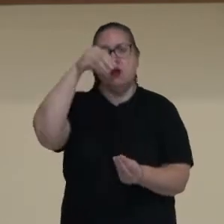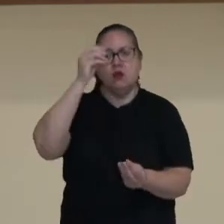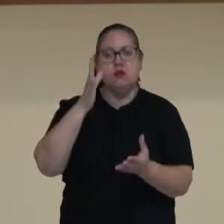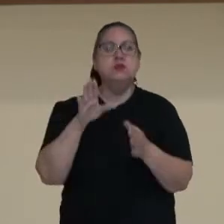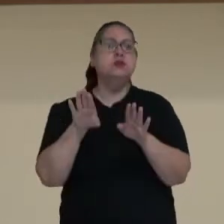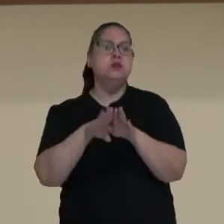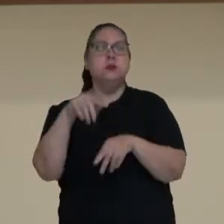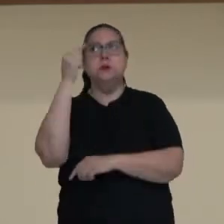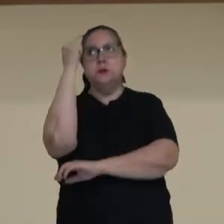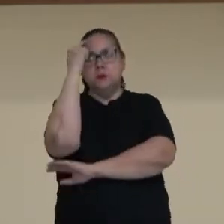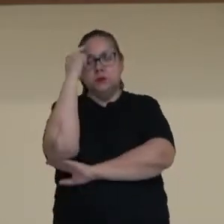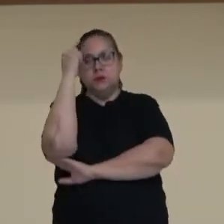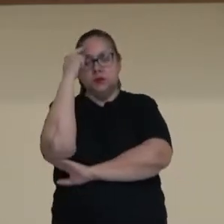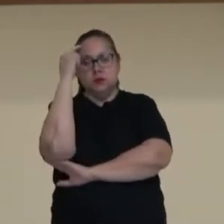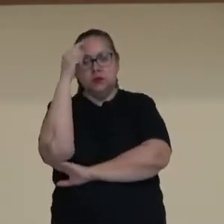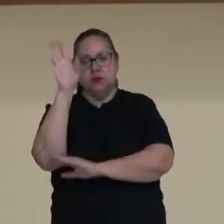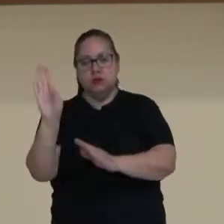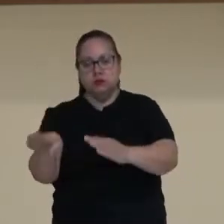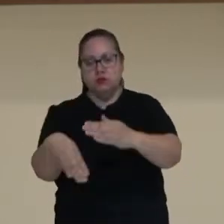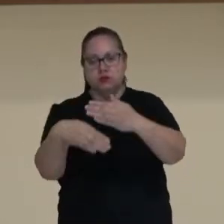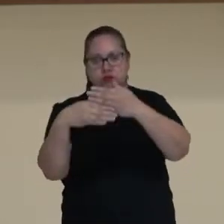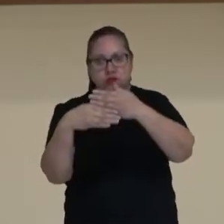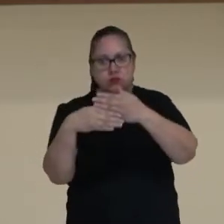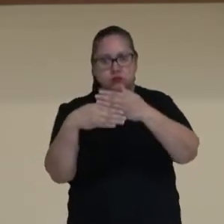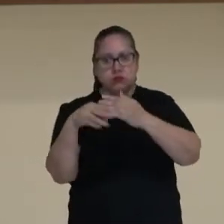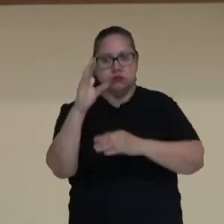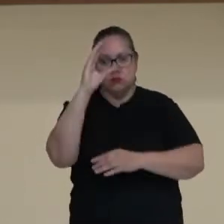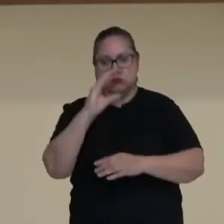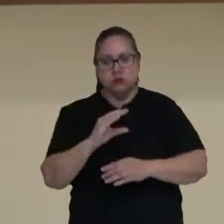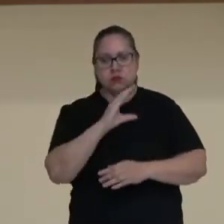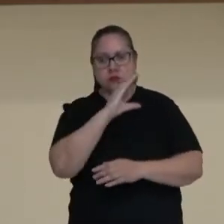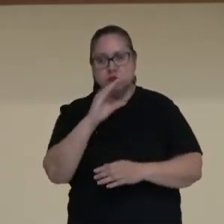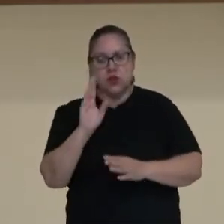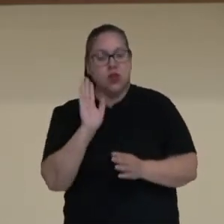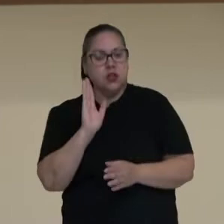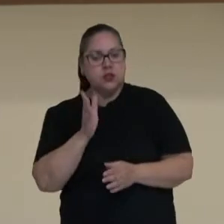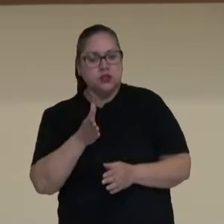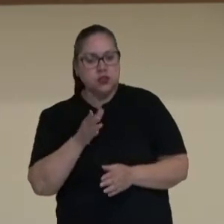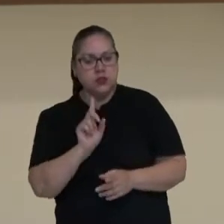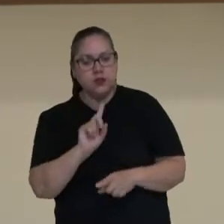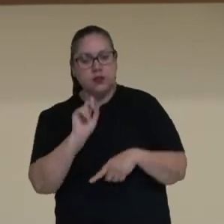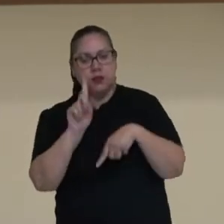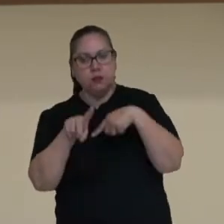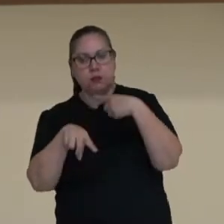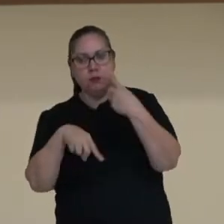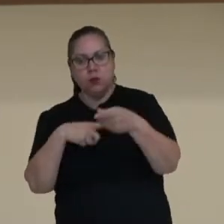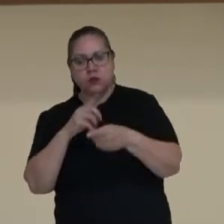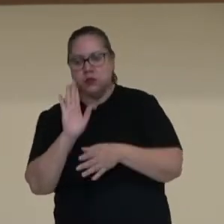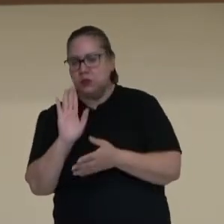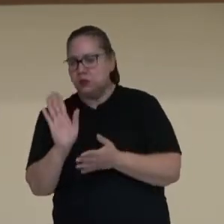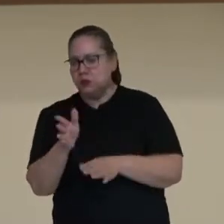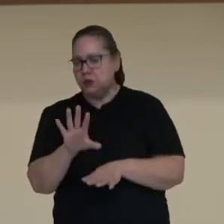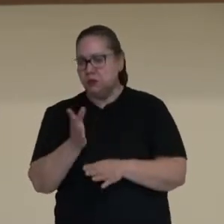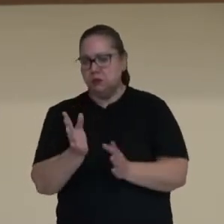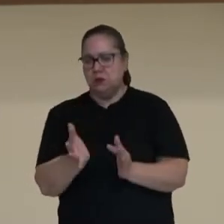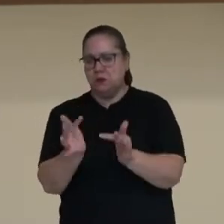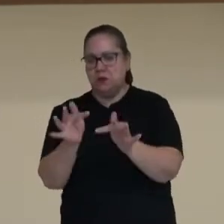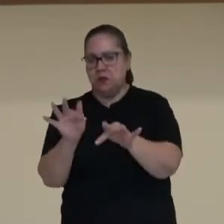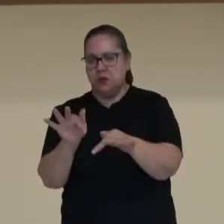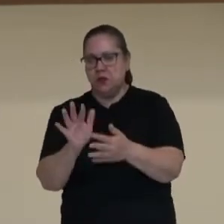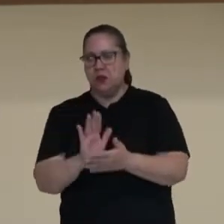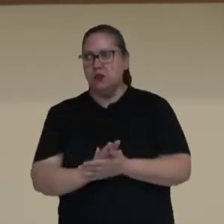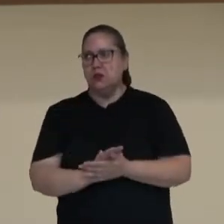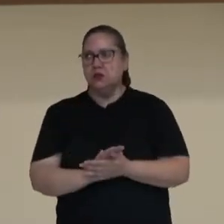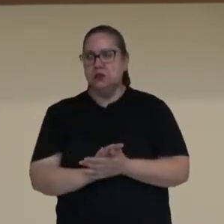é um pensamento que foi agregado, né, ao cristianismo. Já depois, já para o meio, né, do final